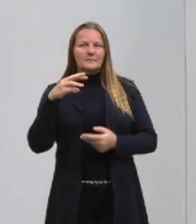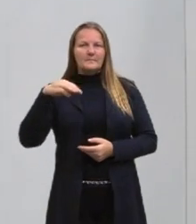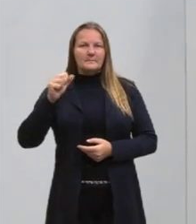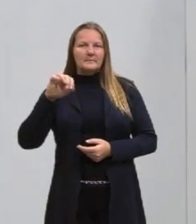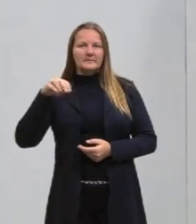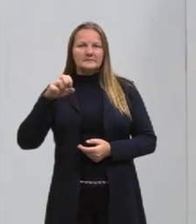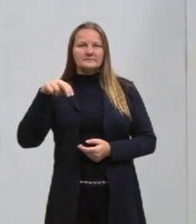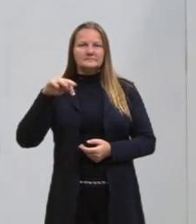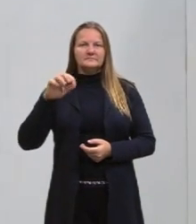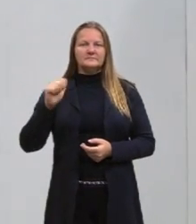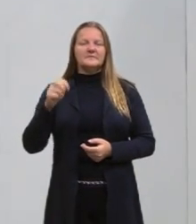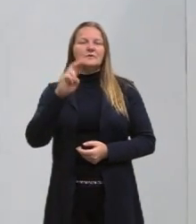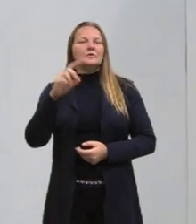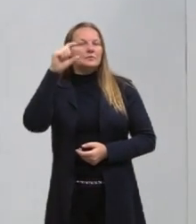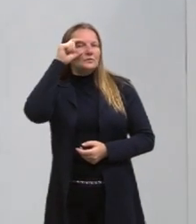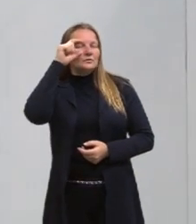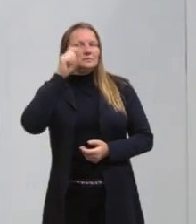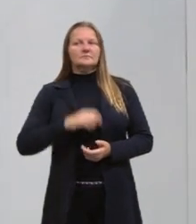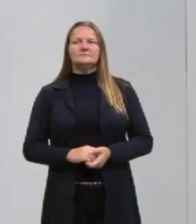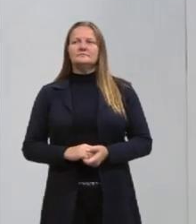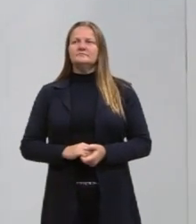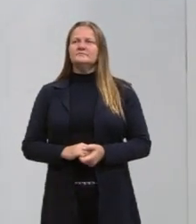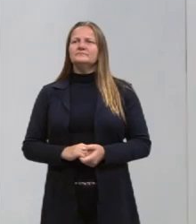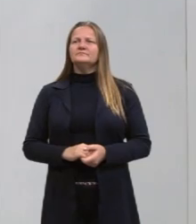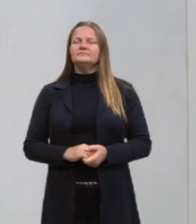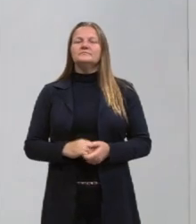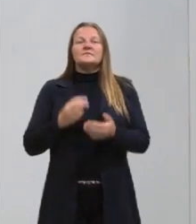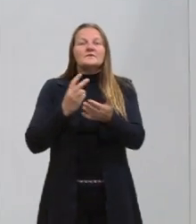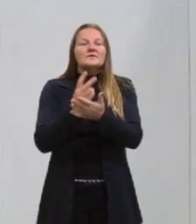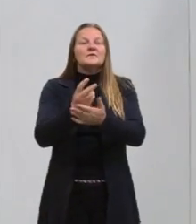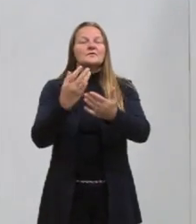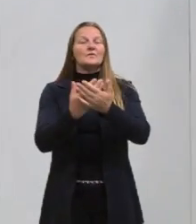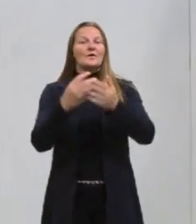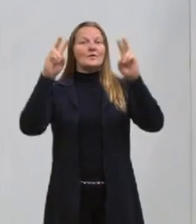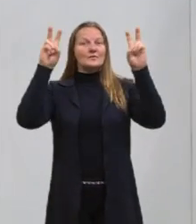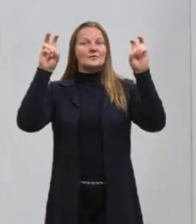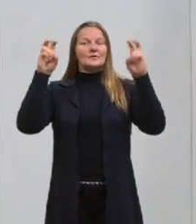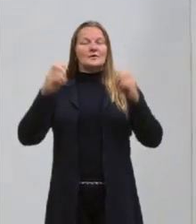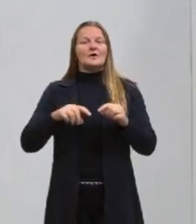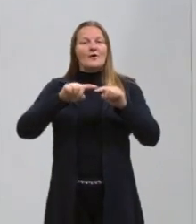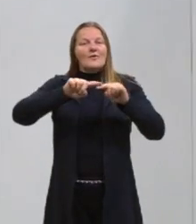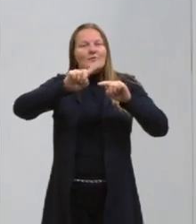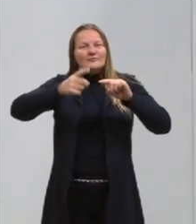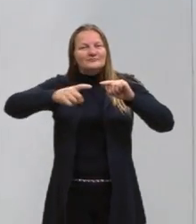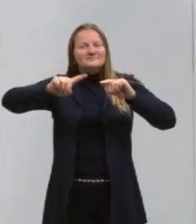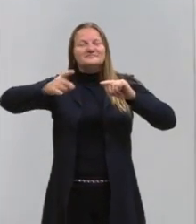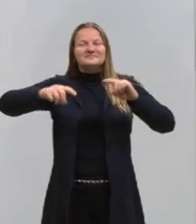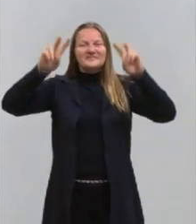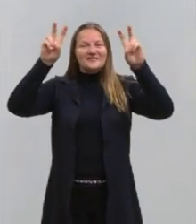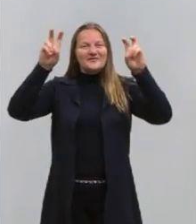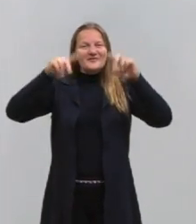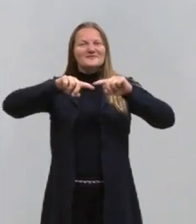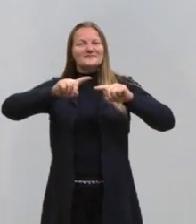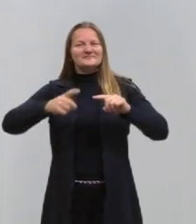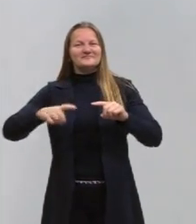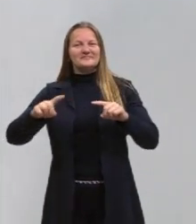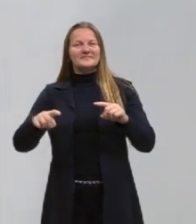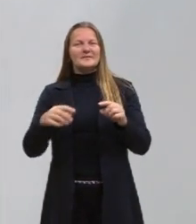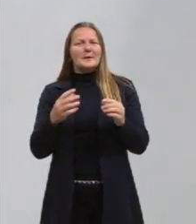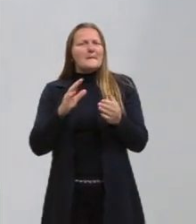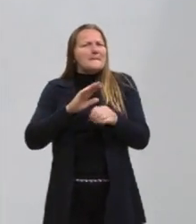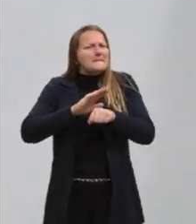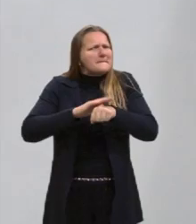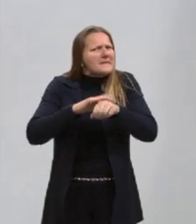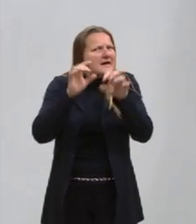Magenta e uso óculos Então pessoal seguindo na nossa temática de ondulatória hoje a gente vai falar de um tempo um pouco mais